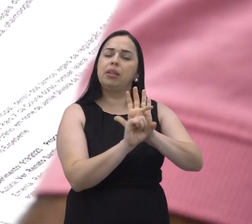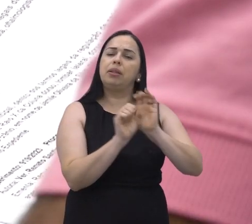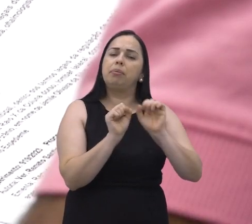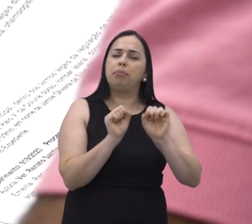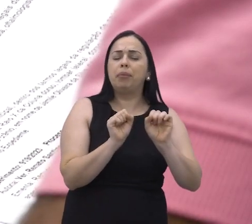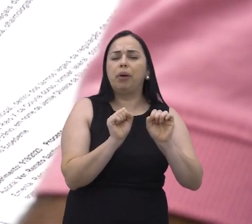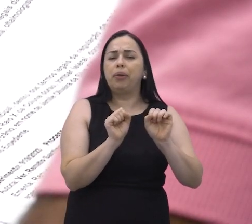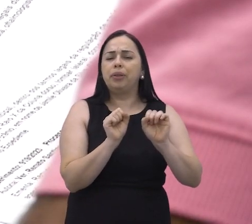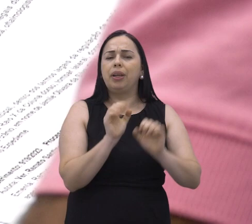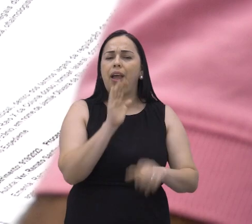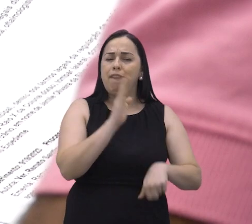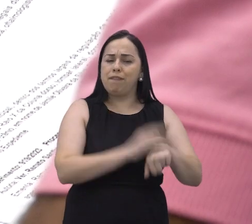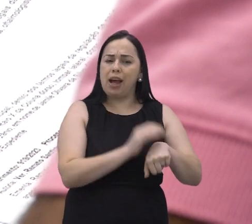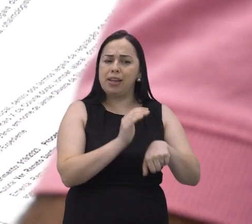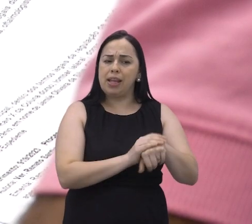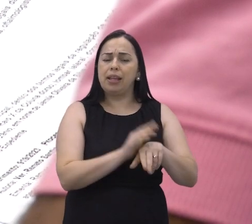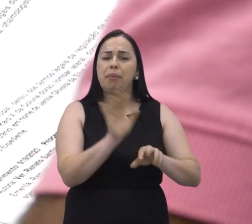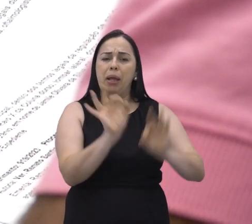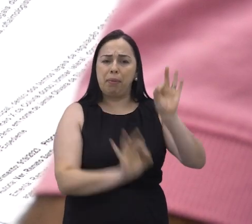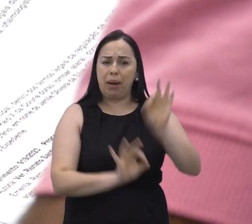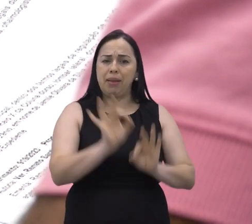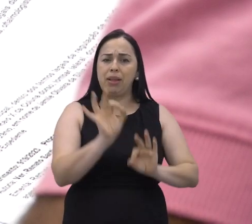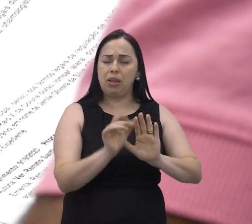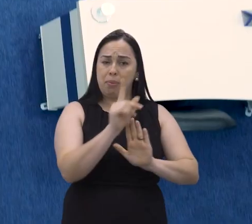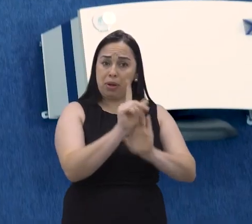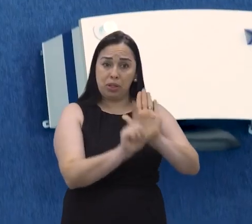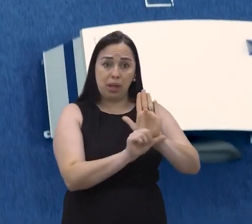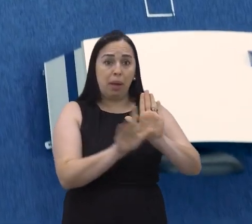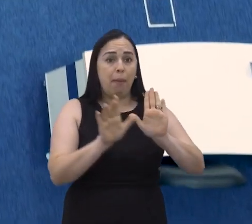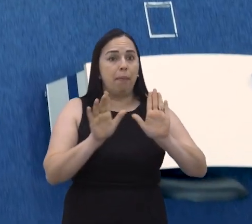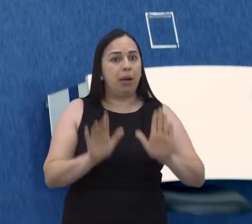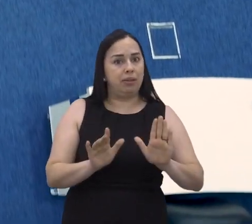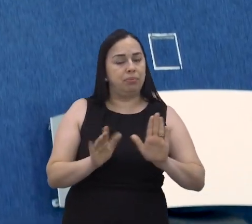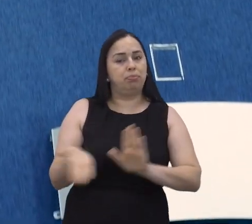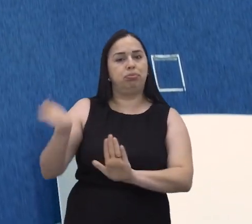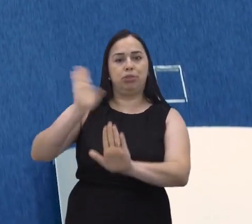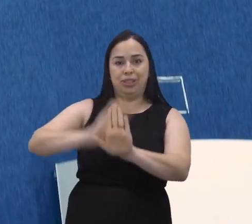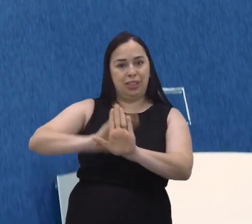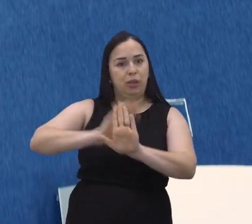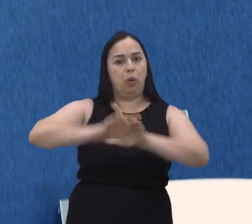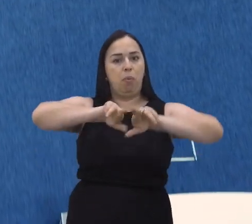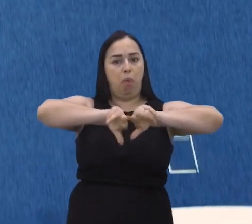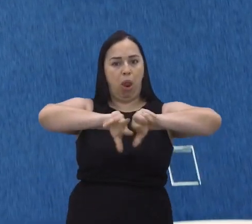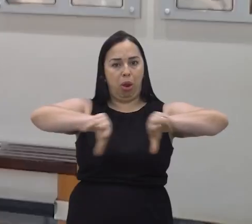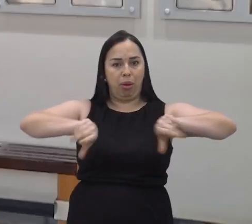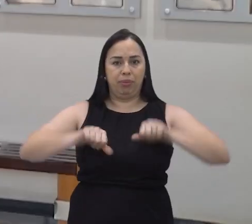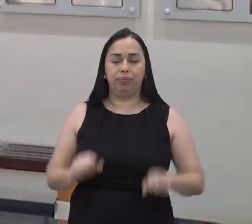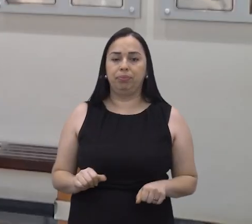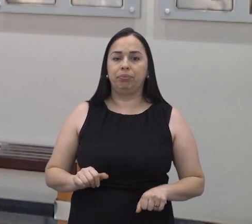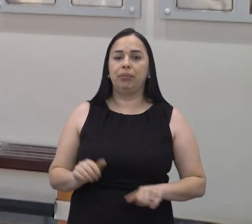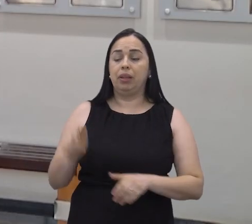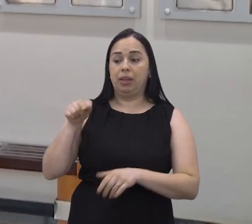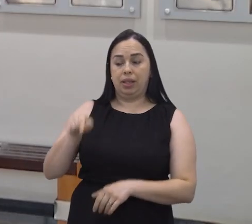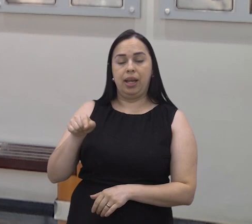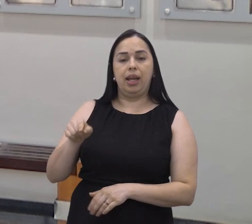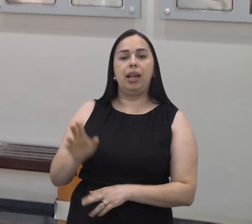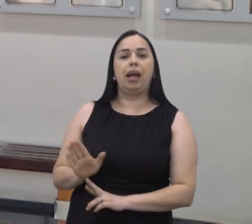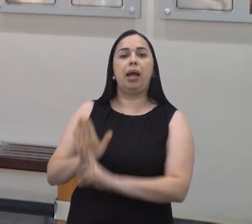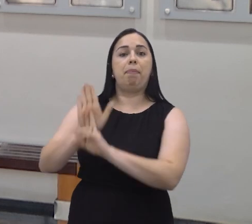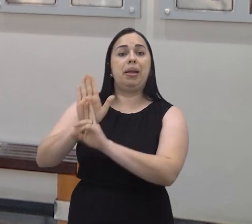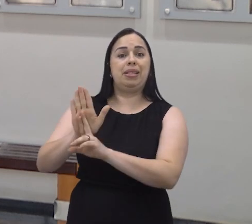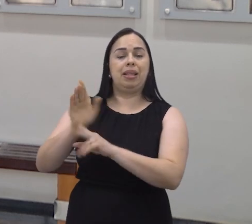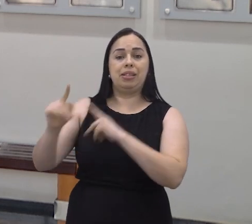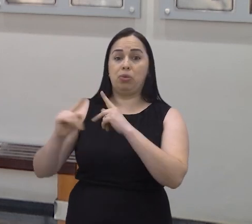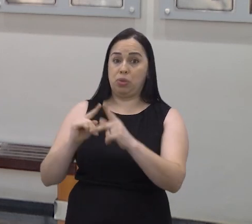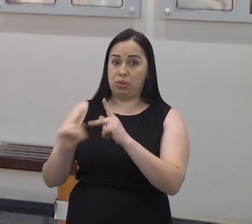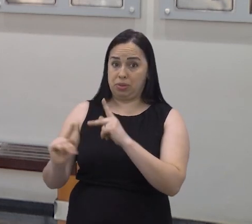ser entendido como fazer e elaborar leis. Mas tem muito mais do que isso. Durante o mandato, o prefeito é quem